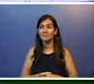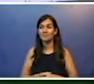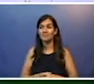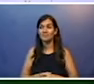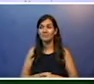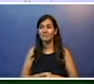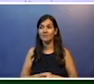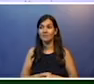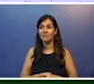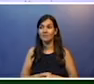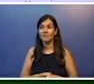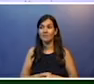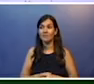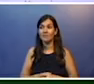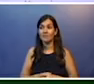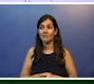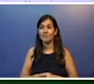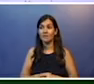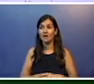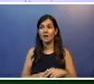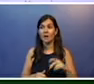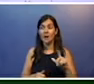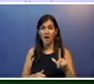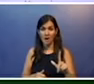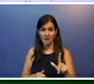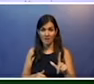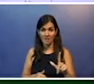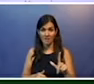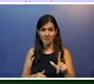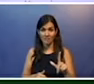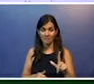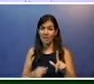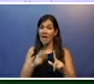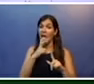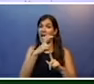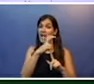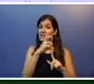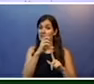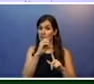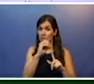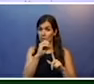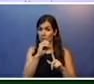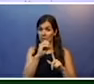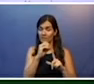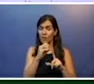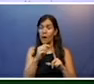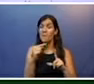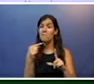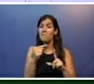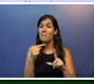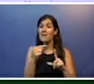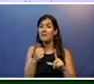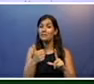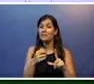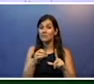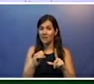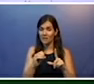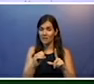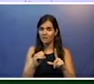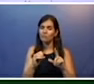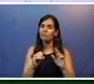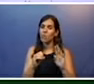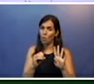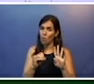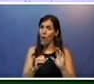O L está aqui, que representa o número 50, certo? E o 10, eu vou subtrair, certo? Vai ficar 40.